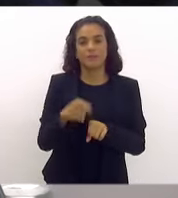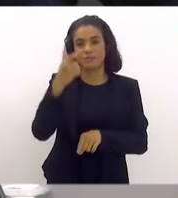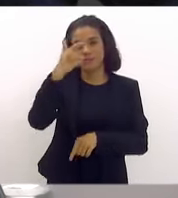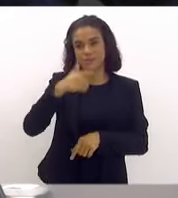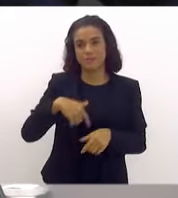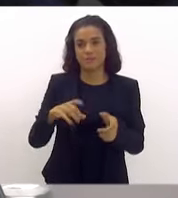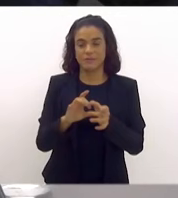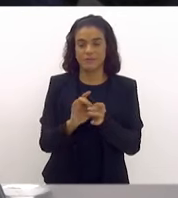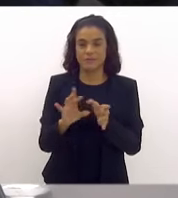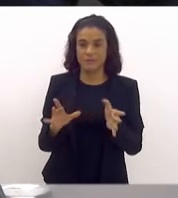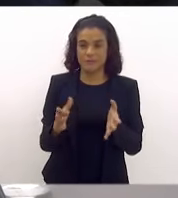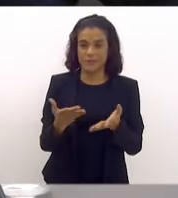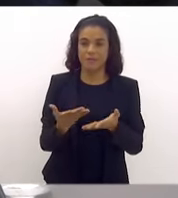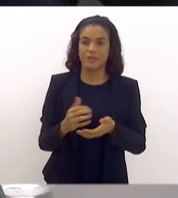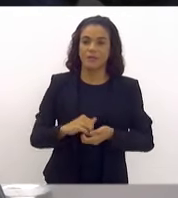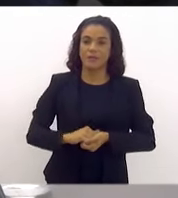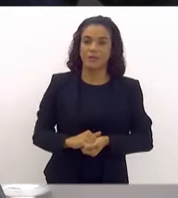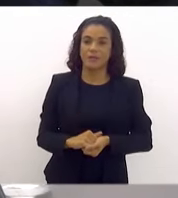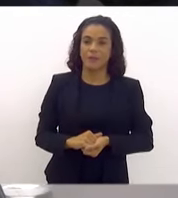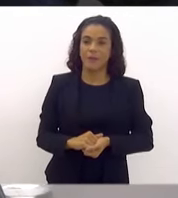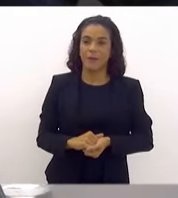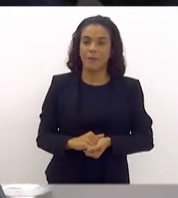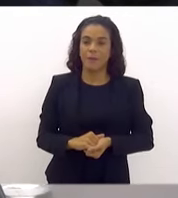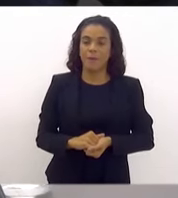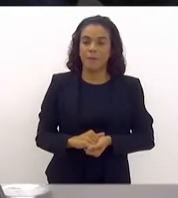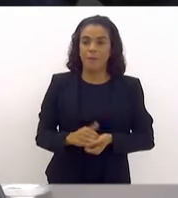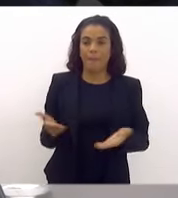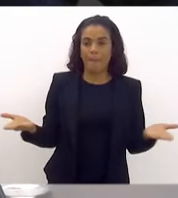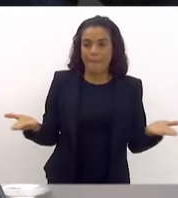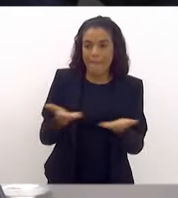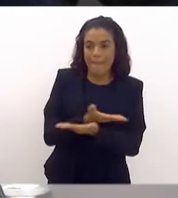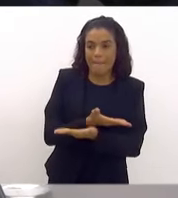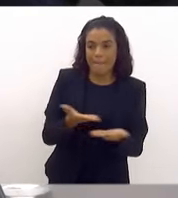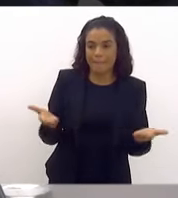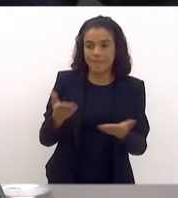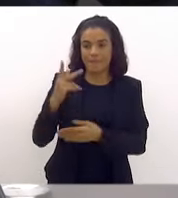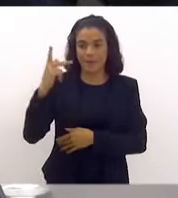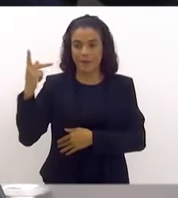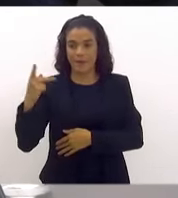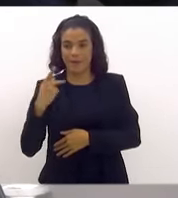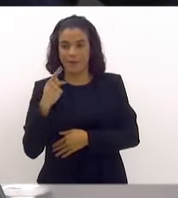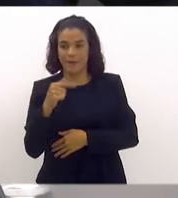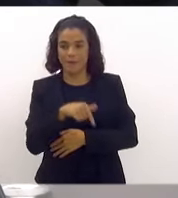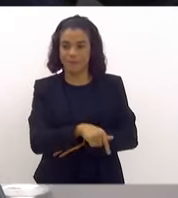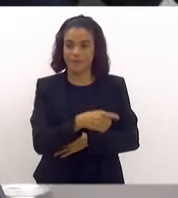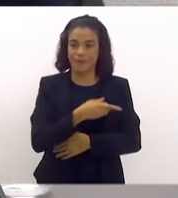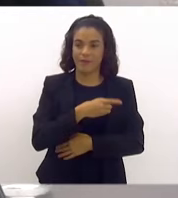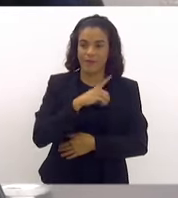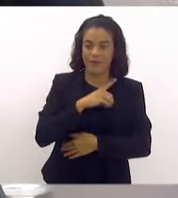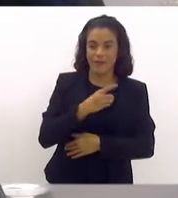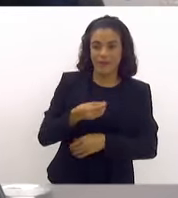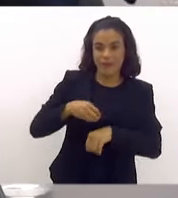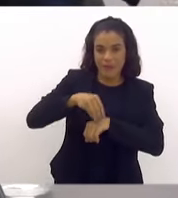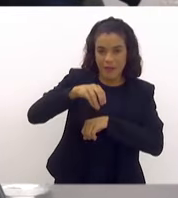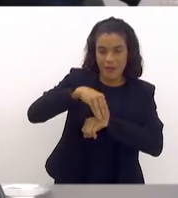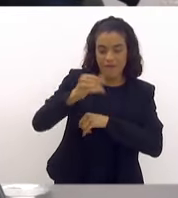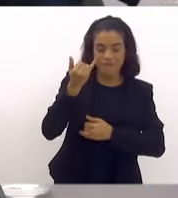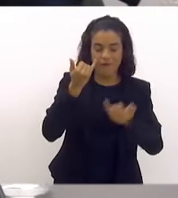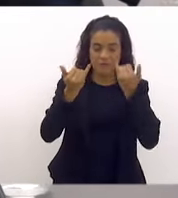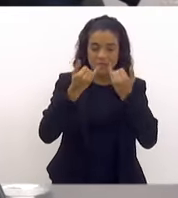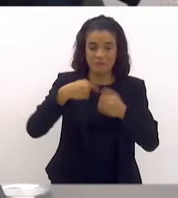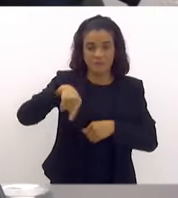para fazer esse essa essa interlocução com o promotor e prestar as informações que vocês